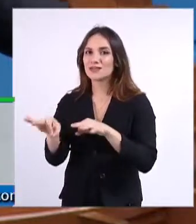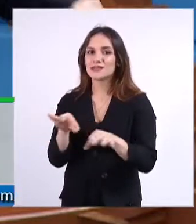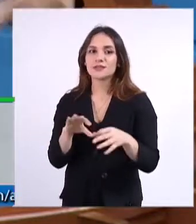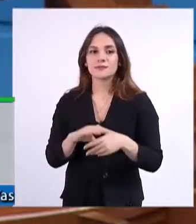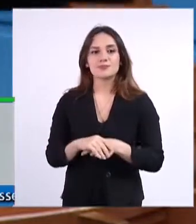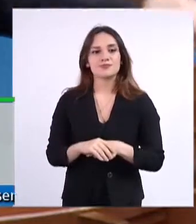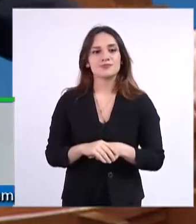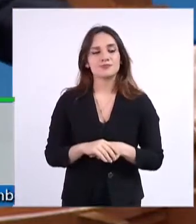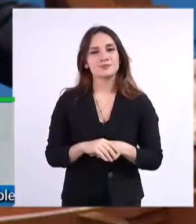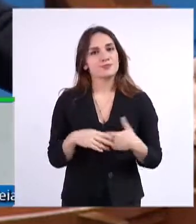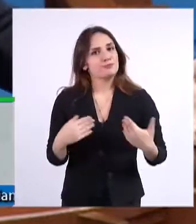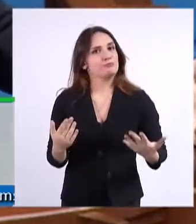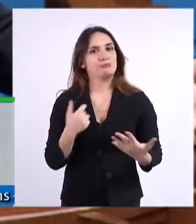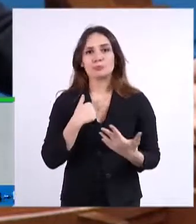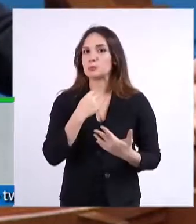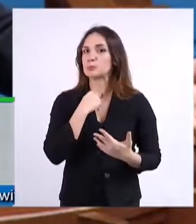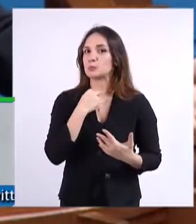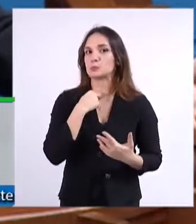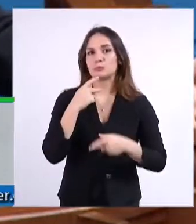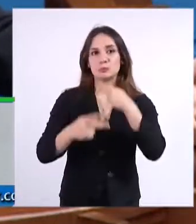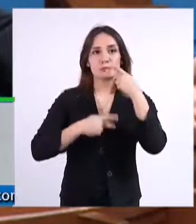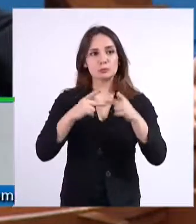Eu não posso afirmar aqui